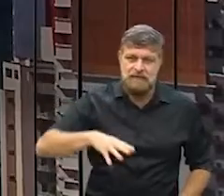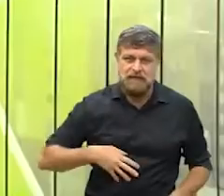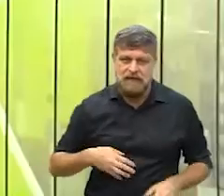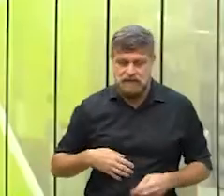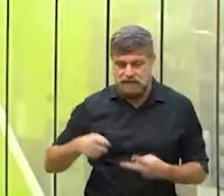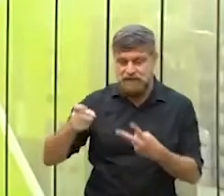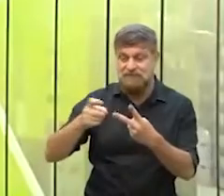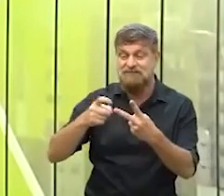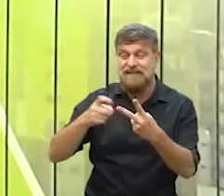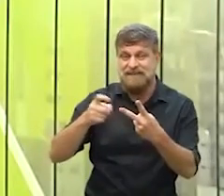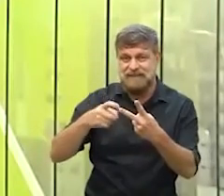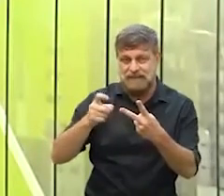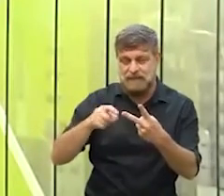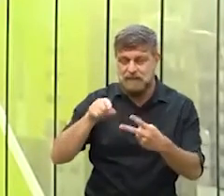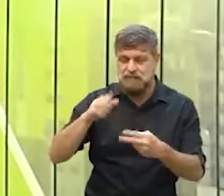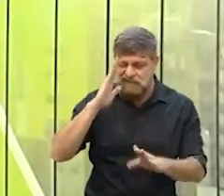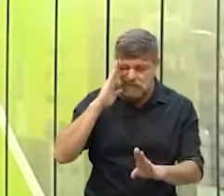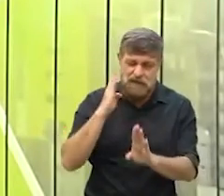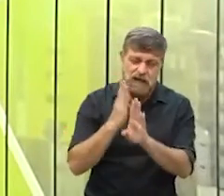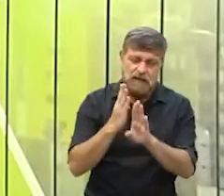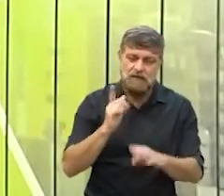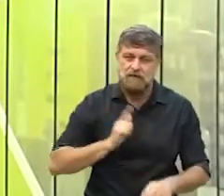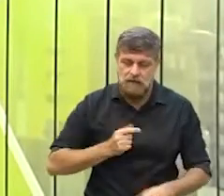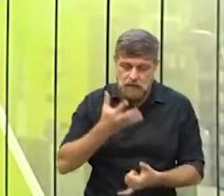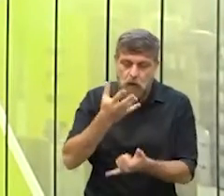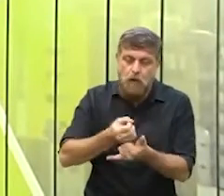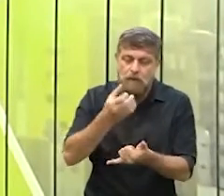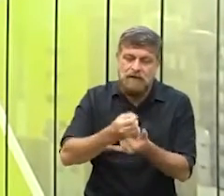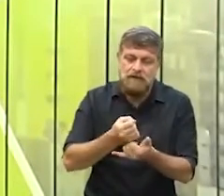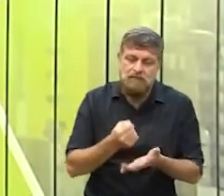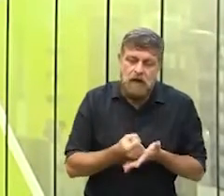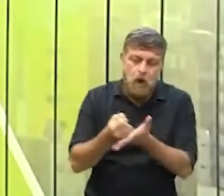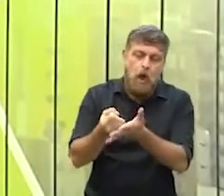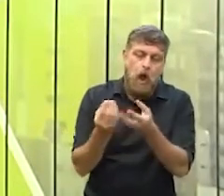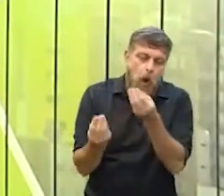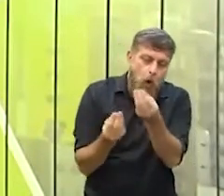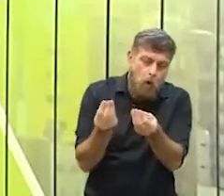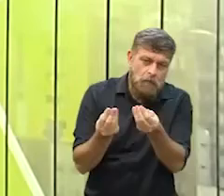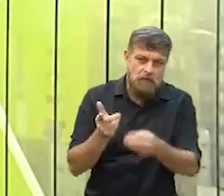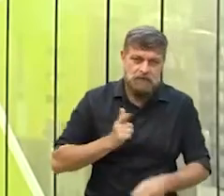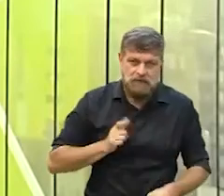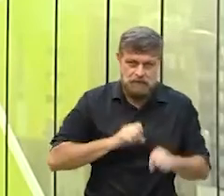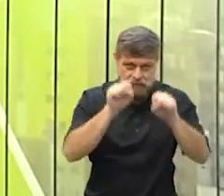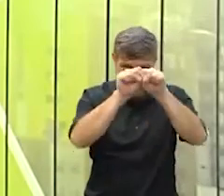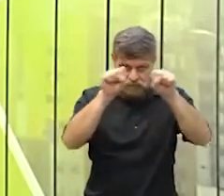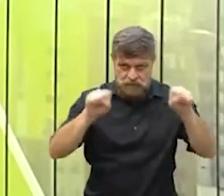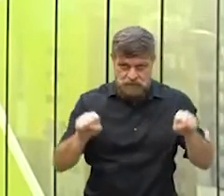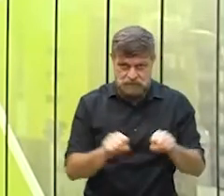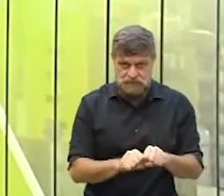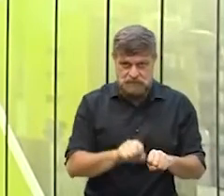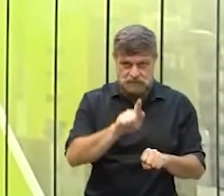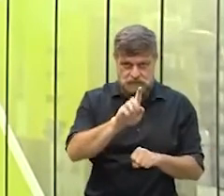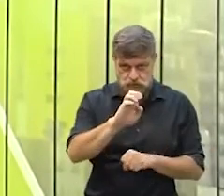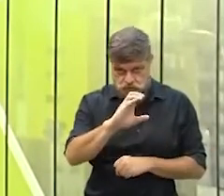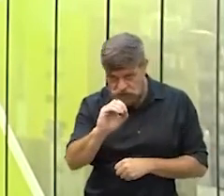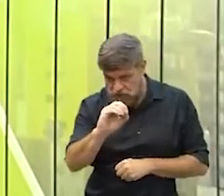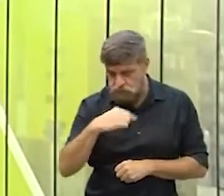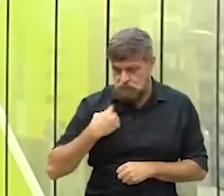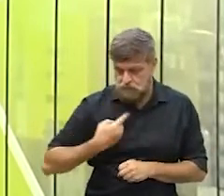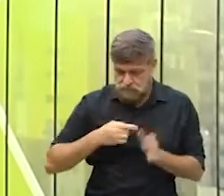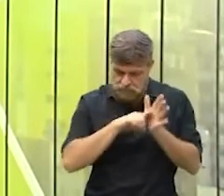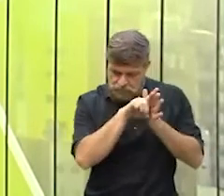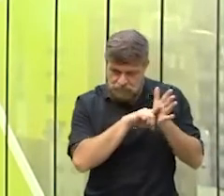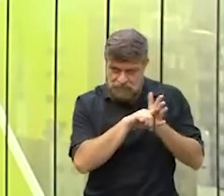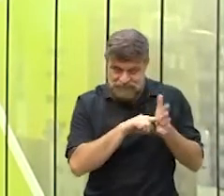né, da veterinária, esperam encontrar nesse aplicativo? Porque esse Cisgel, né, eu até estava dando uma mapeada aqui antes de a